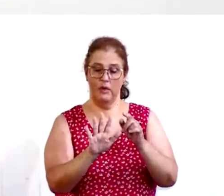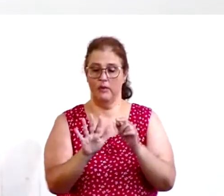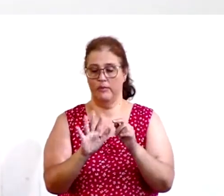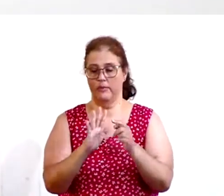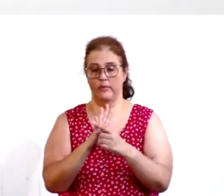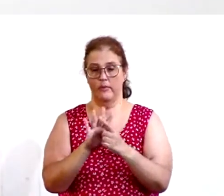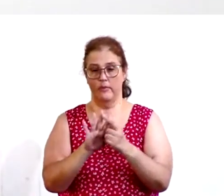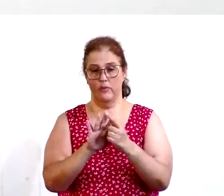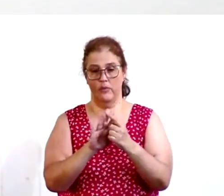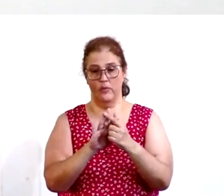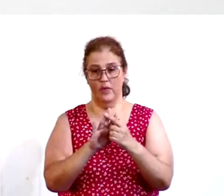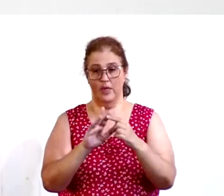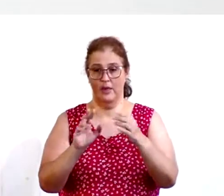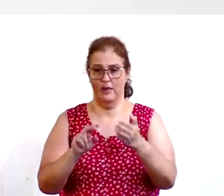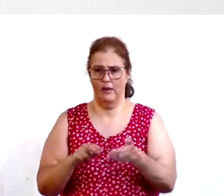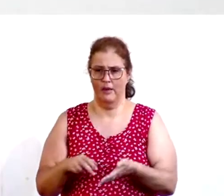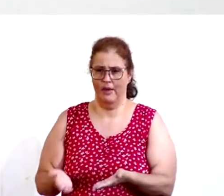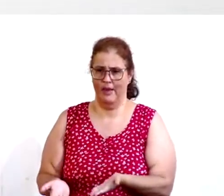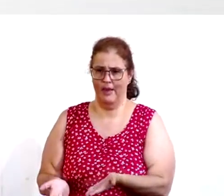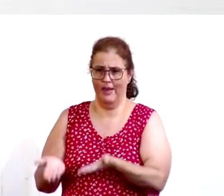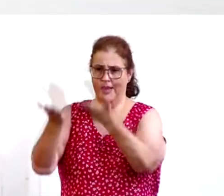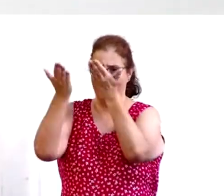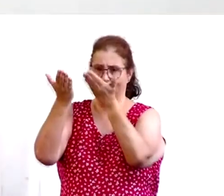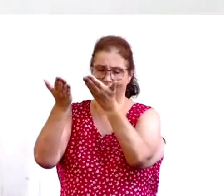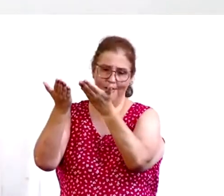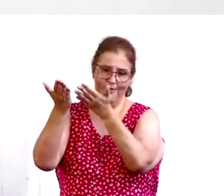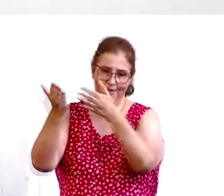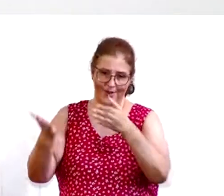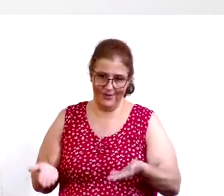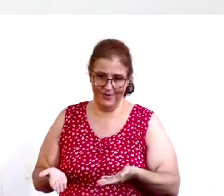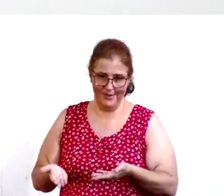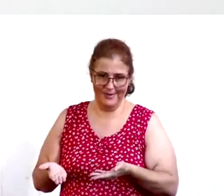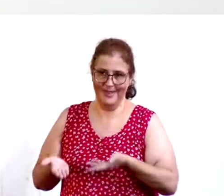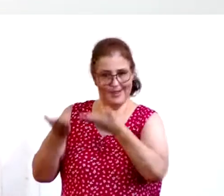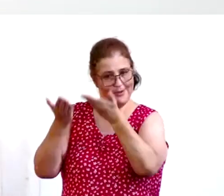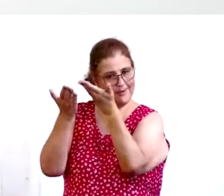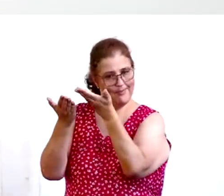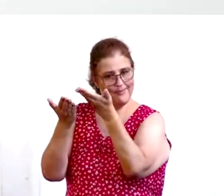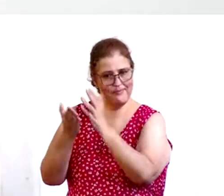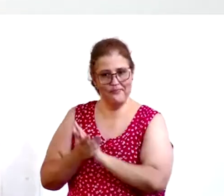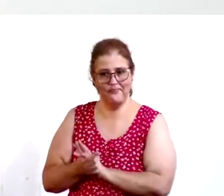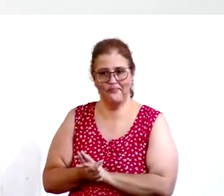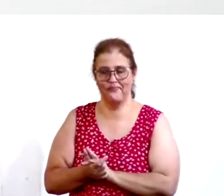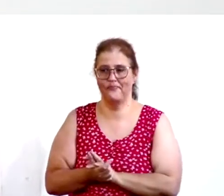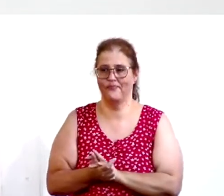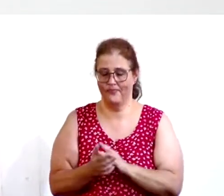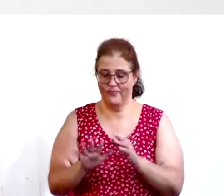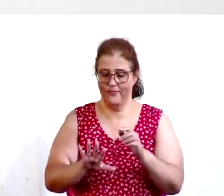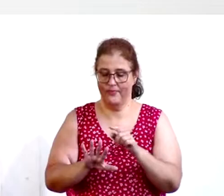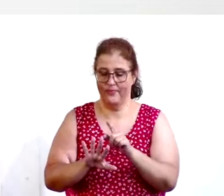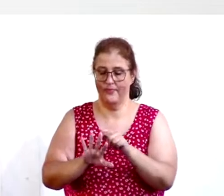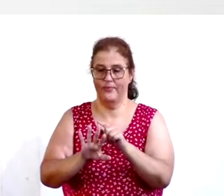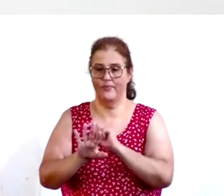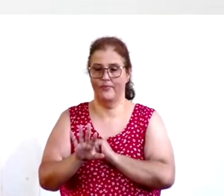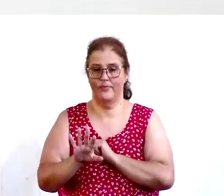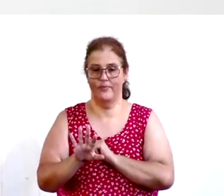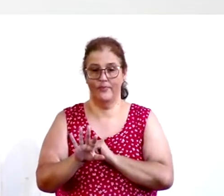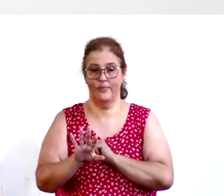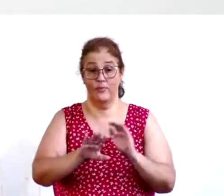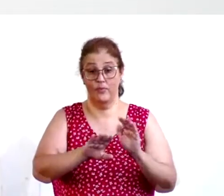característica é elevados, escolhidos e elevados. Terceira característica